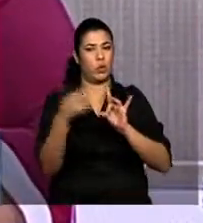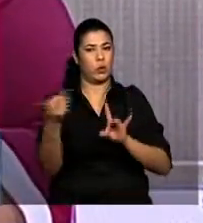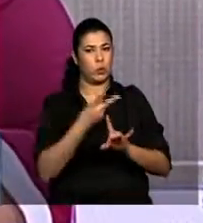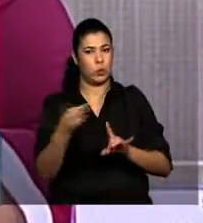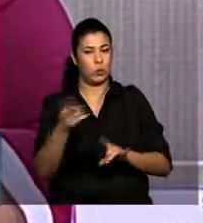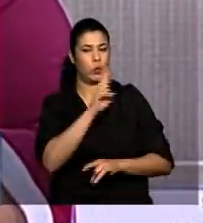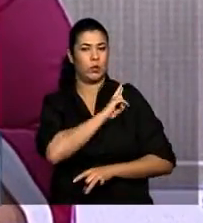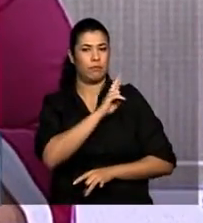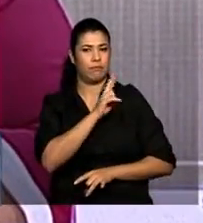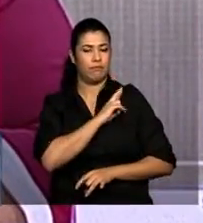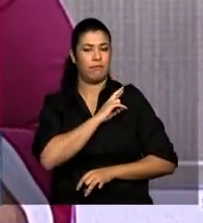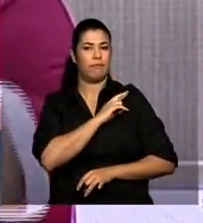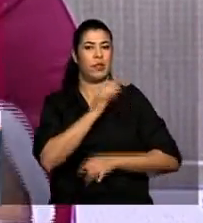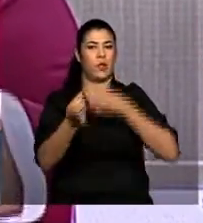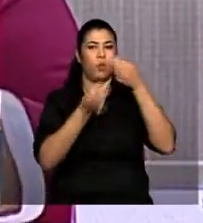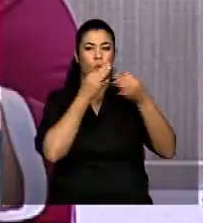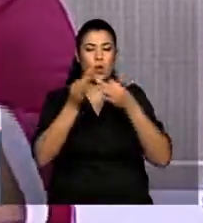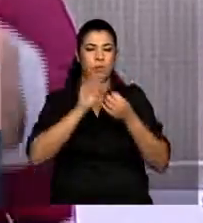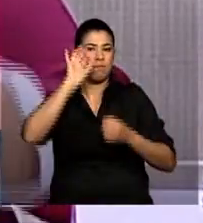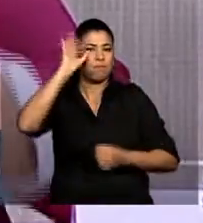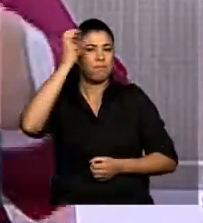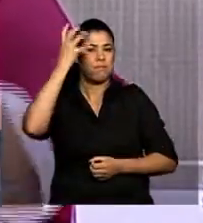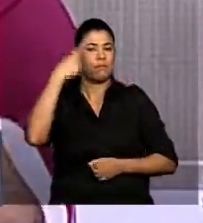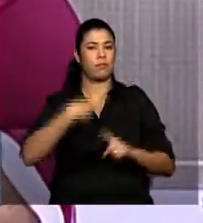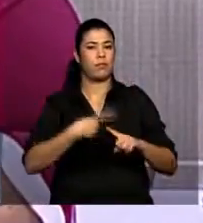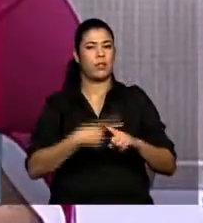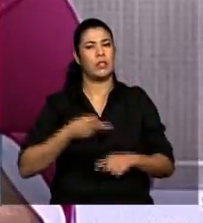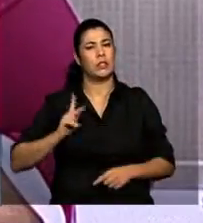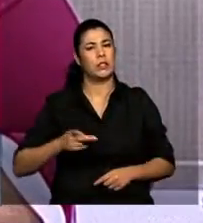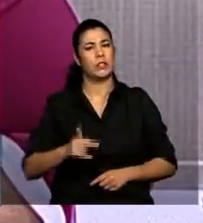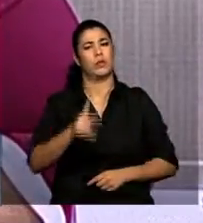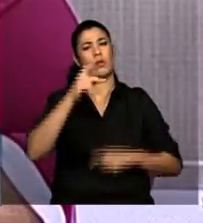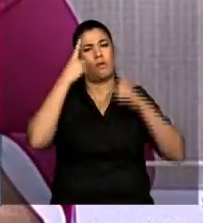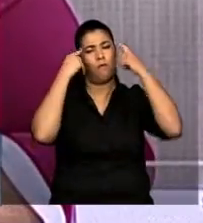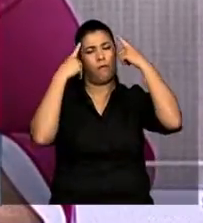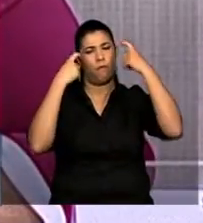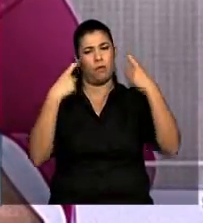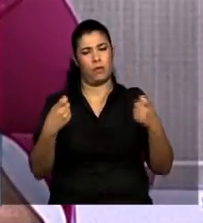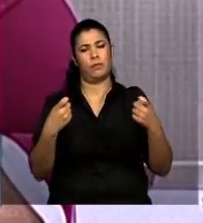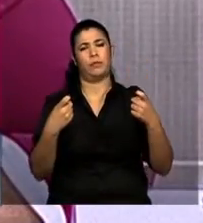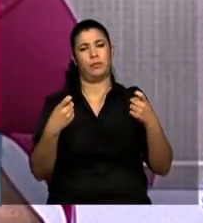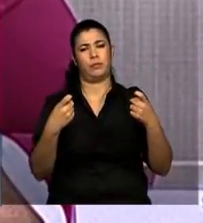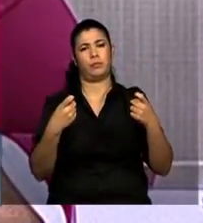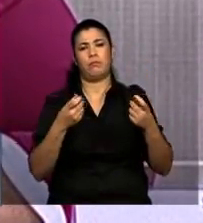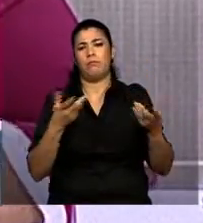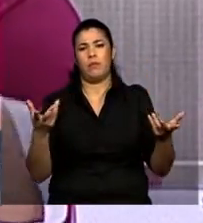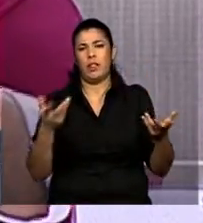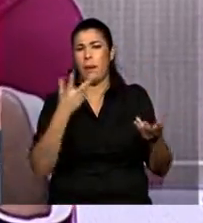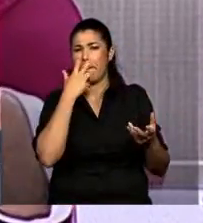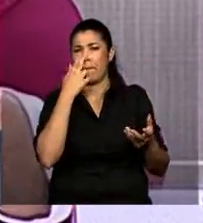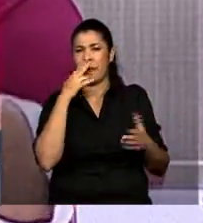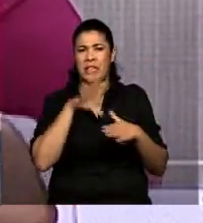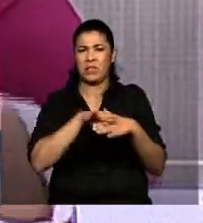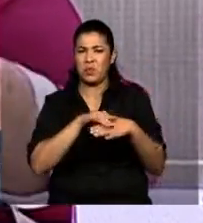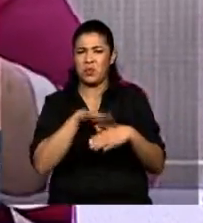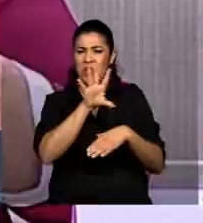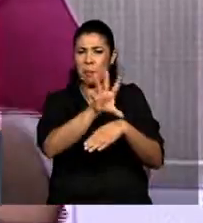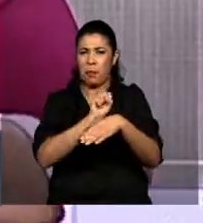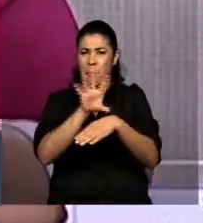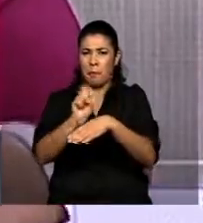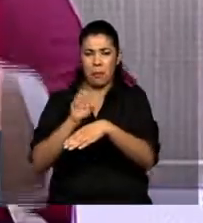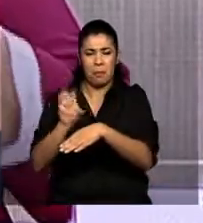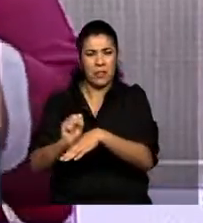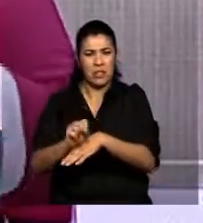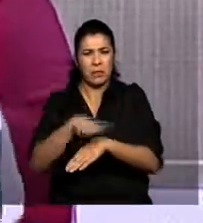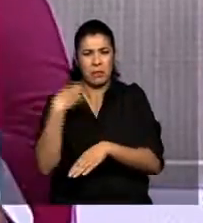ter soluções. Porque, infelizmente, a violência ela é quase que uma epidemia, entende? Que provoca